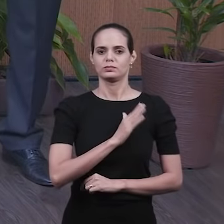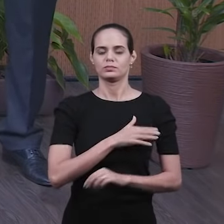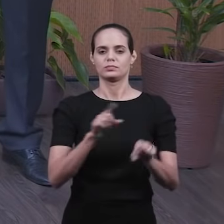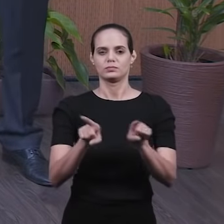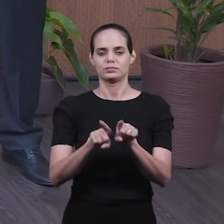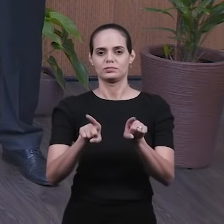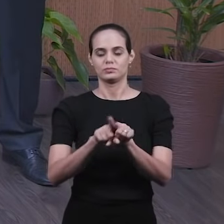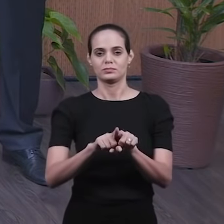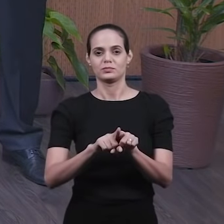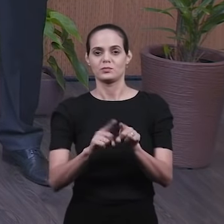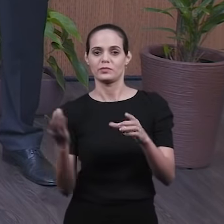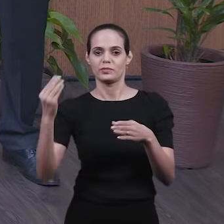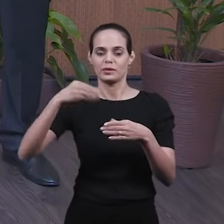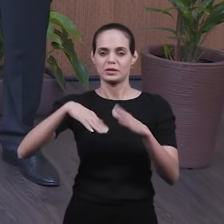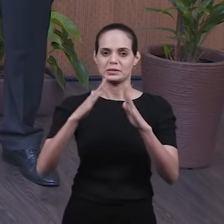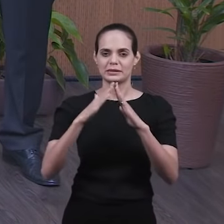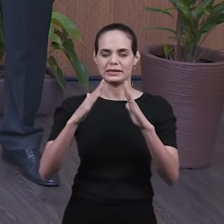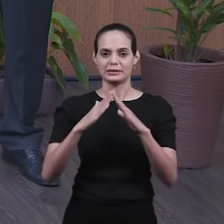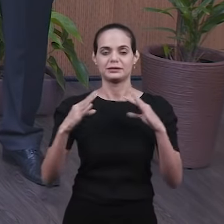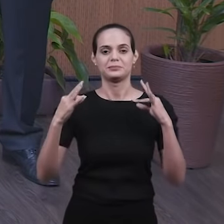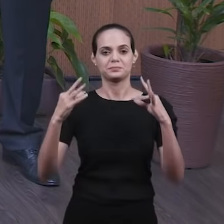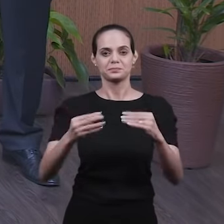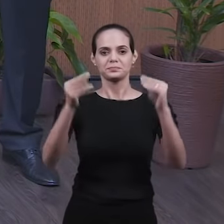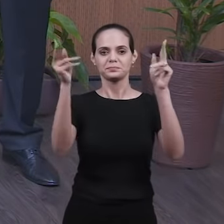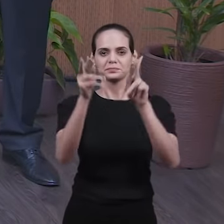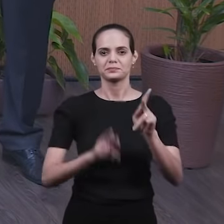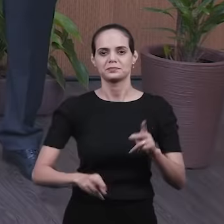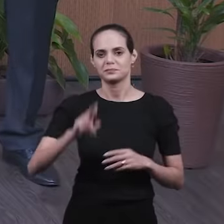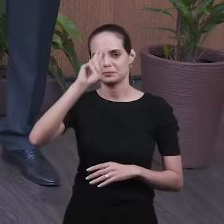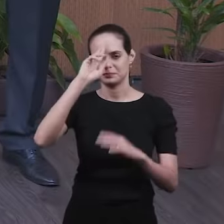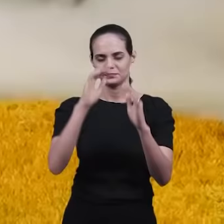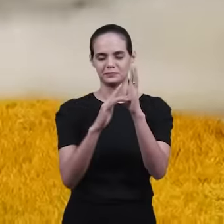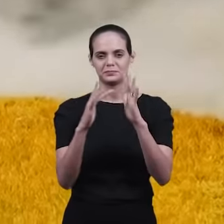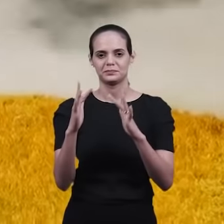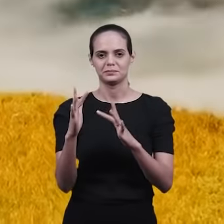todos, a paz do Senhor Jesus. A paz do Senhor.